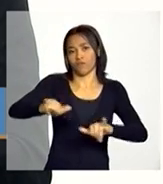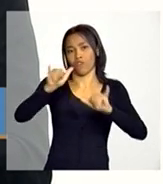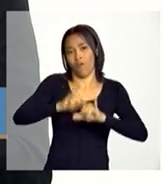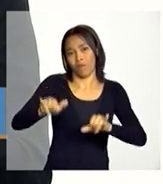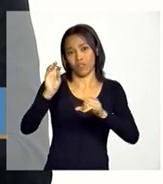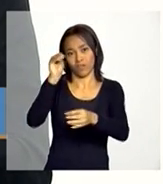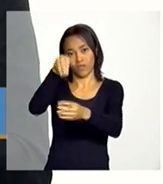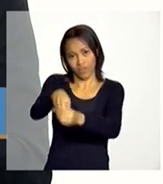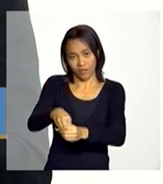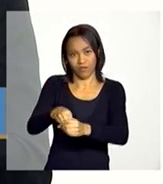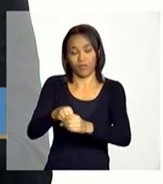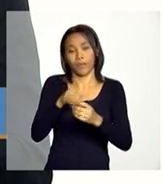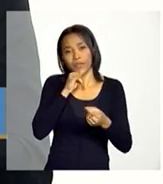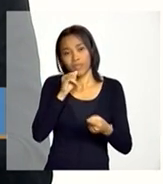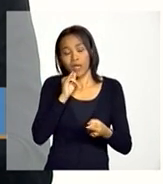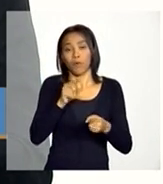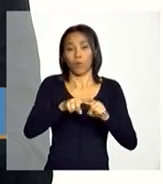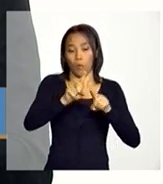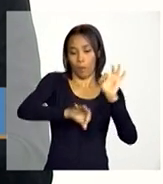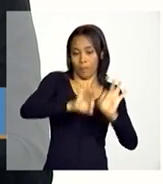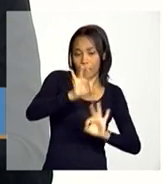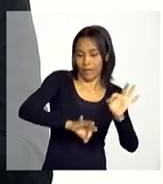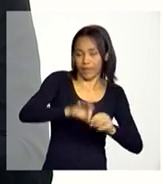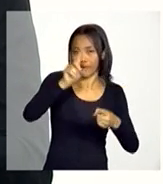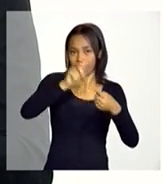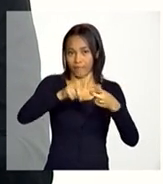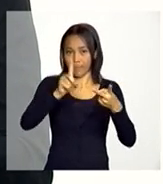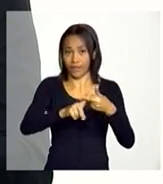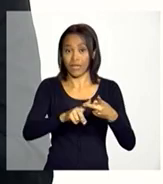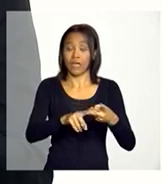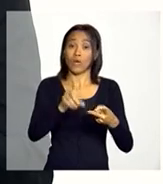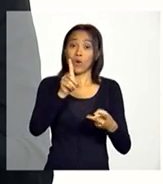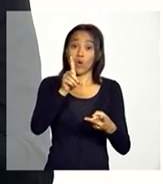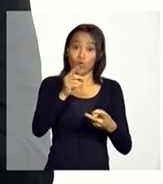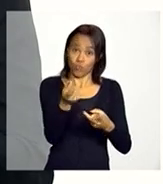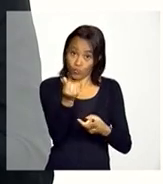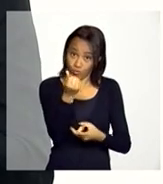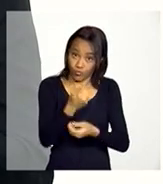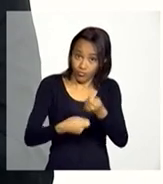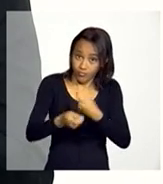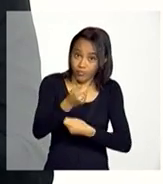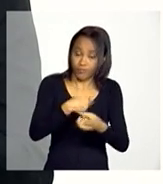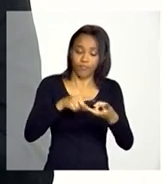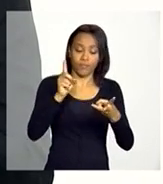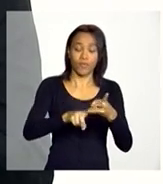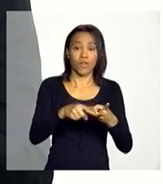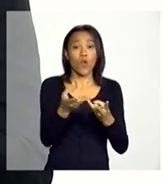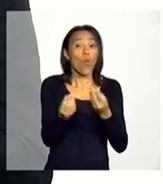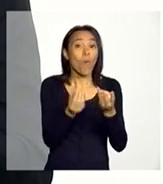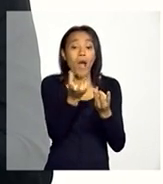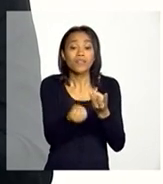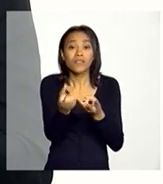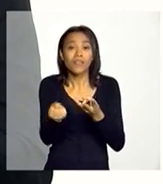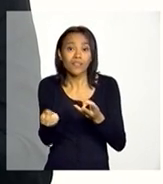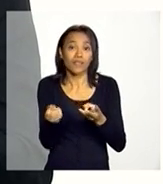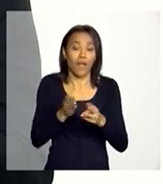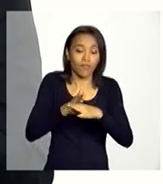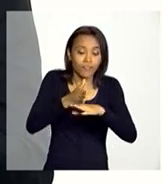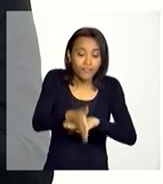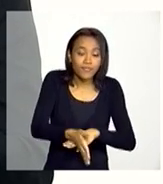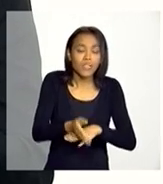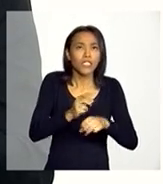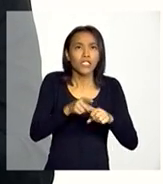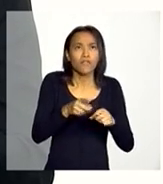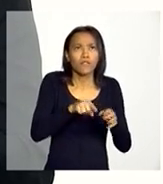Como por exemplo o plano de ação o demonstrativo físico financeiro os termos de aceite os módulos de acompanhamento pelos Estados e